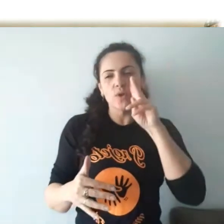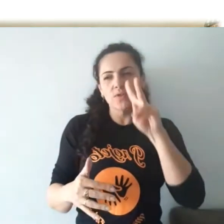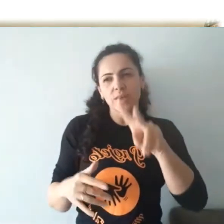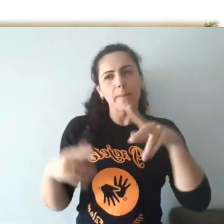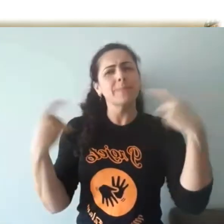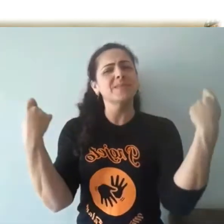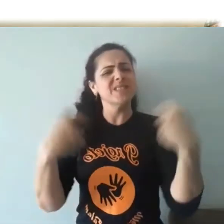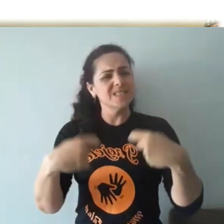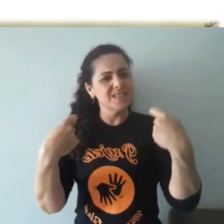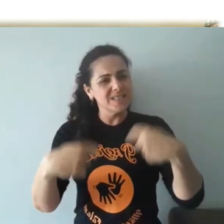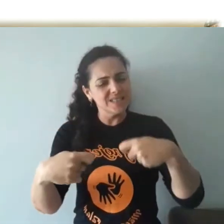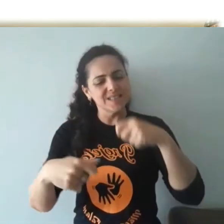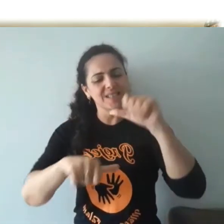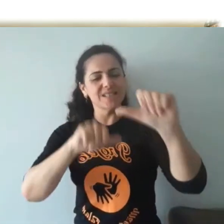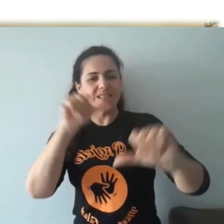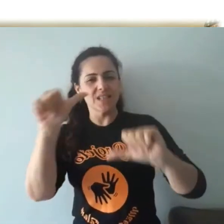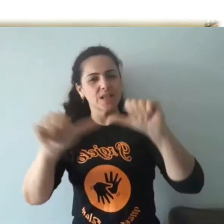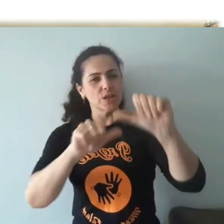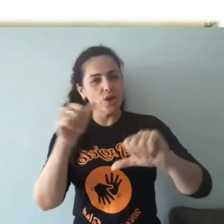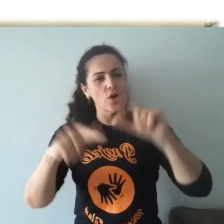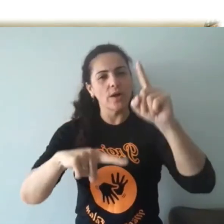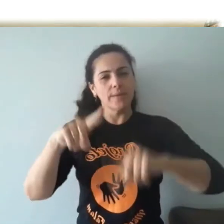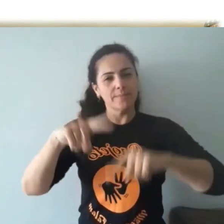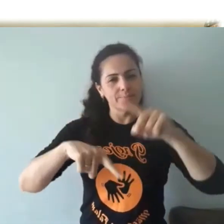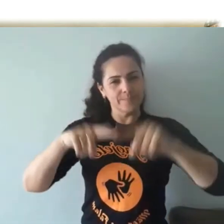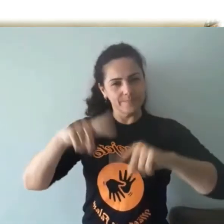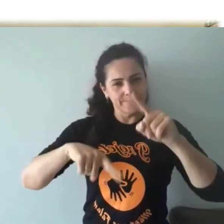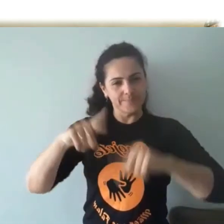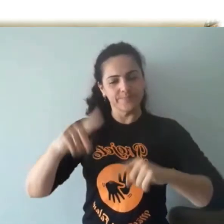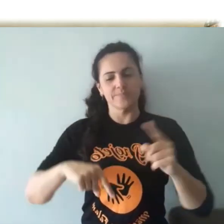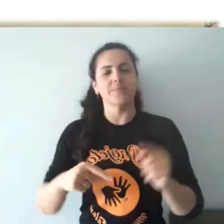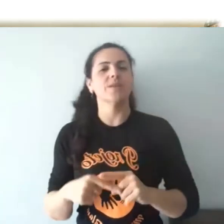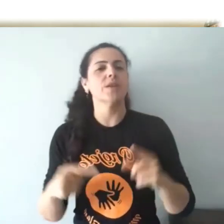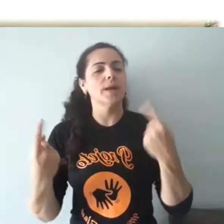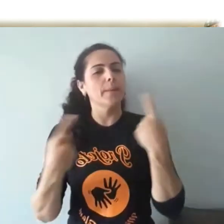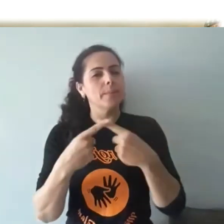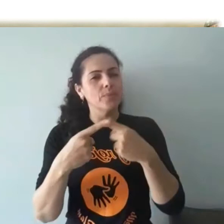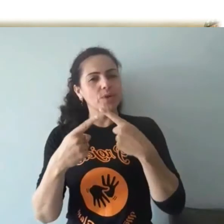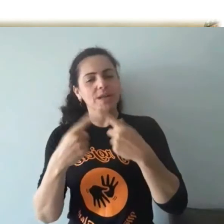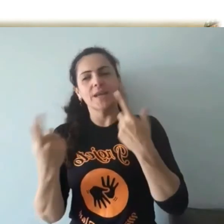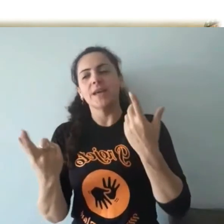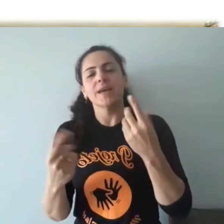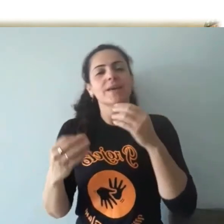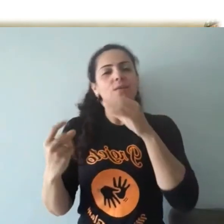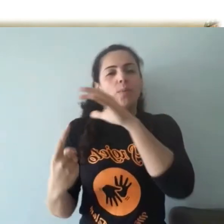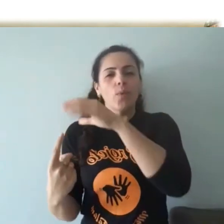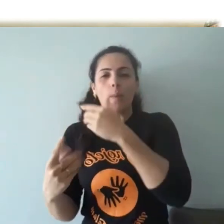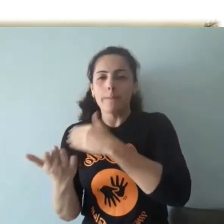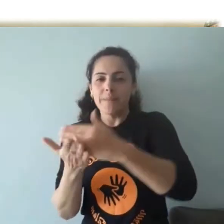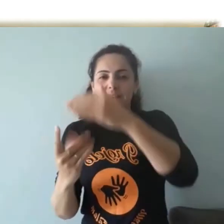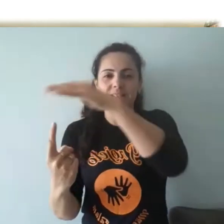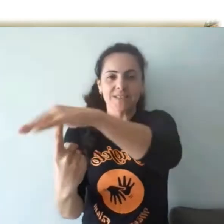O comércio ele vai mudar também essa sociedade, onde traz aí uma fonte de renda, onde consegue trazer a